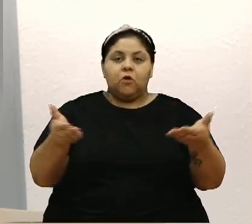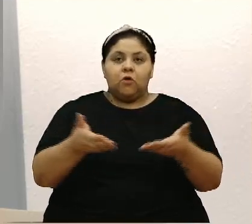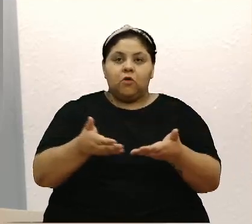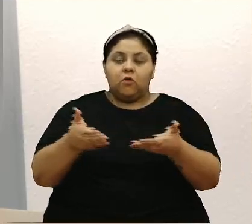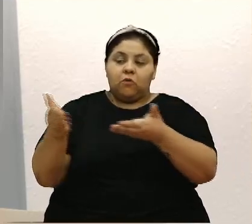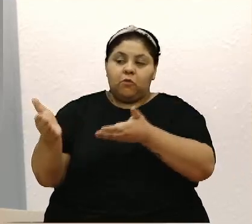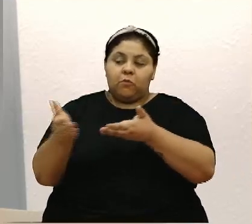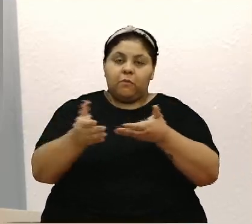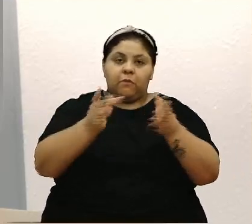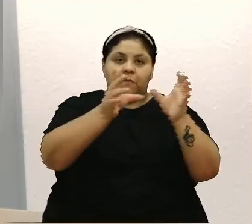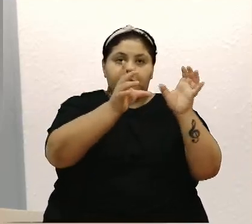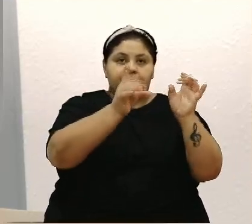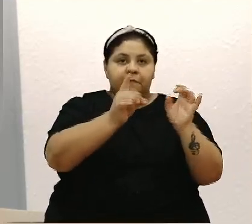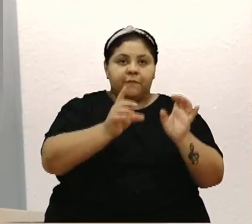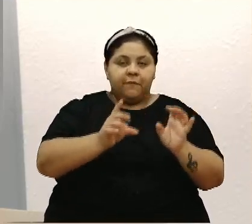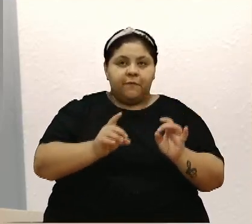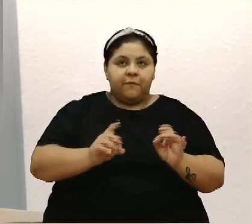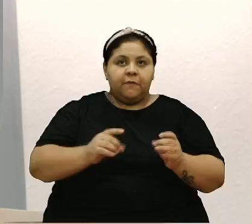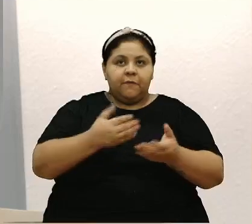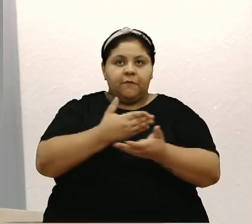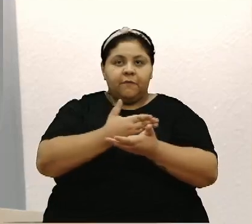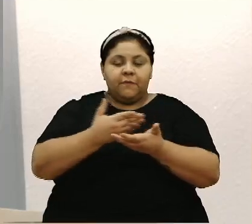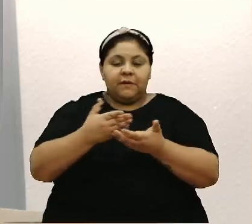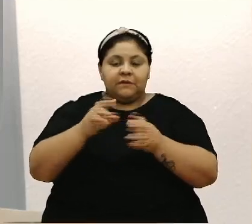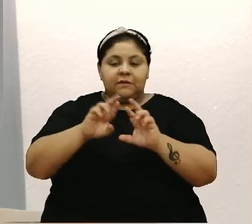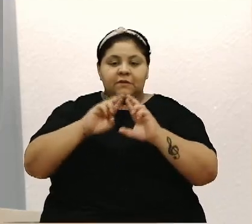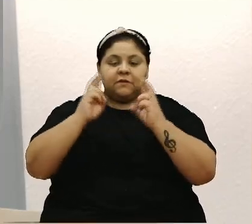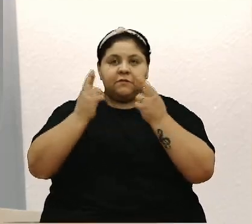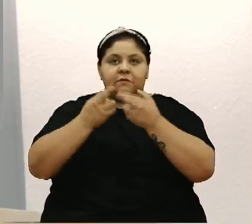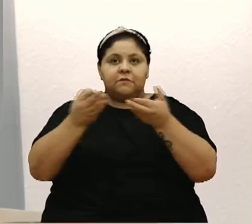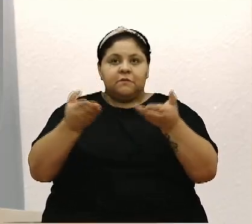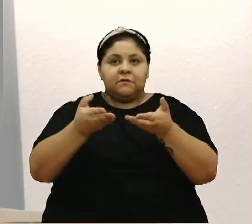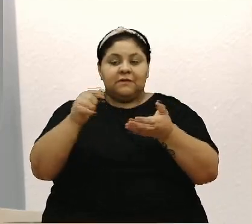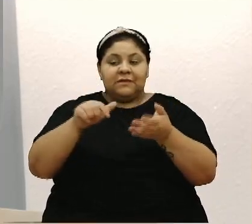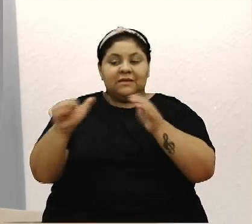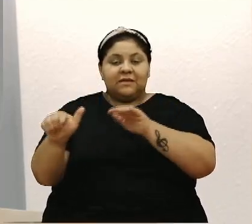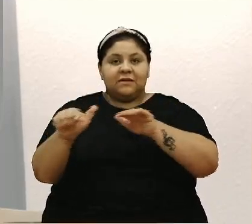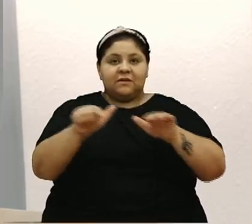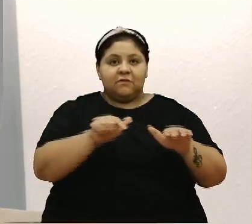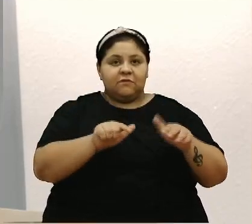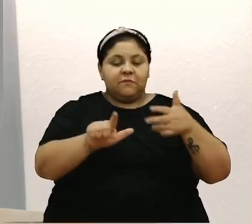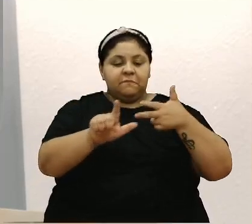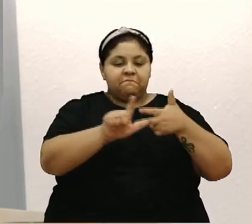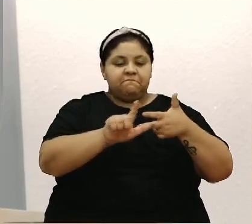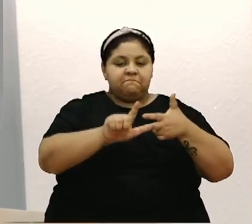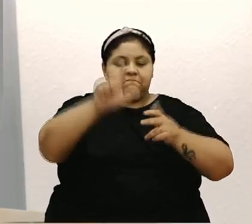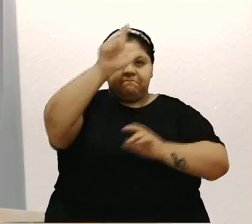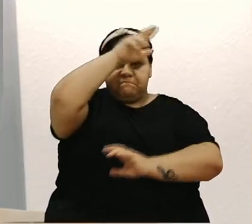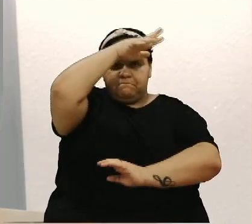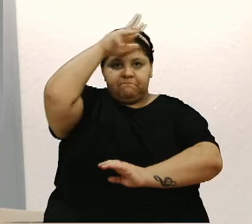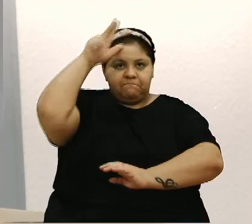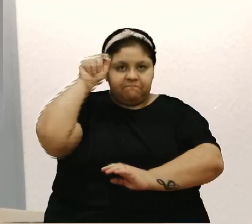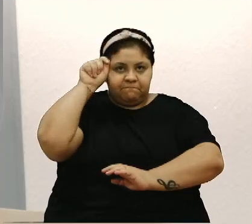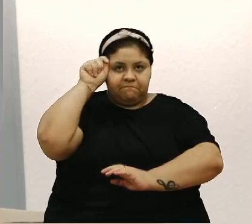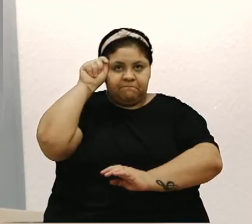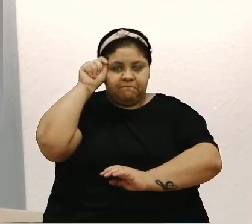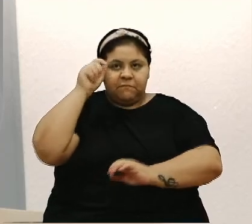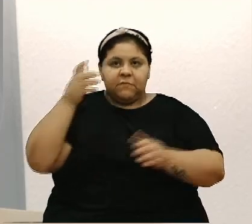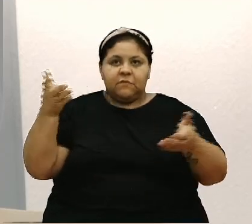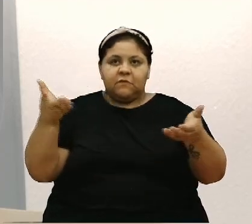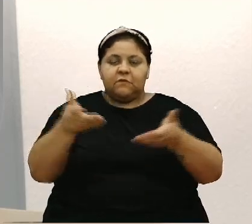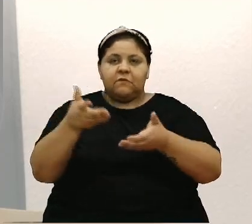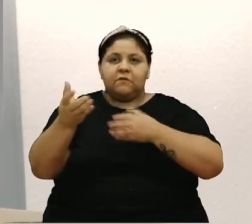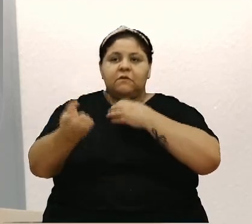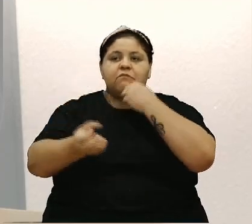convidada especial para abrir nossa sessão de hoje, nessa Semana do Legislativo Municipal. Passaremos a declamação